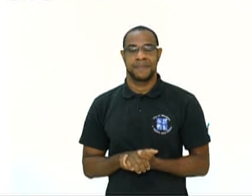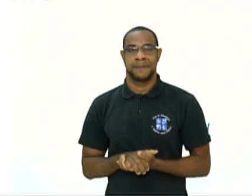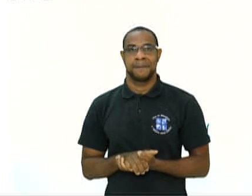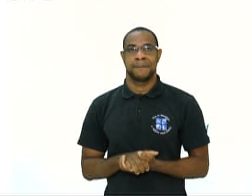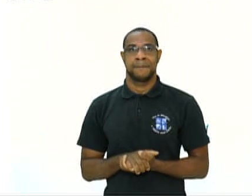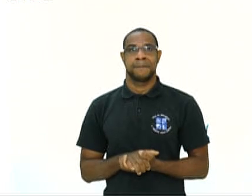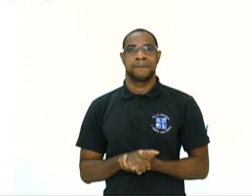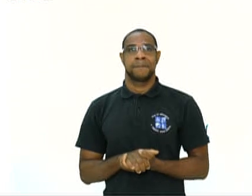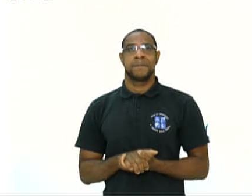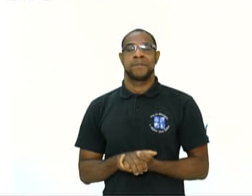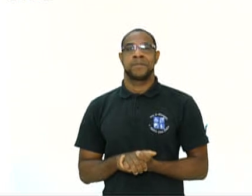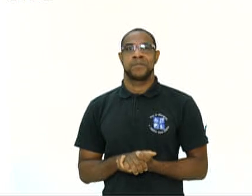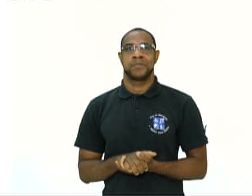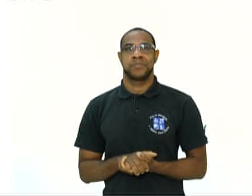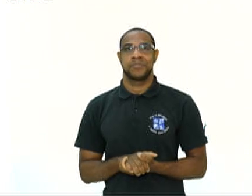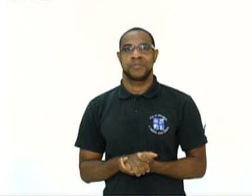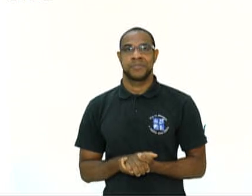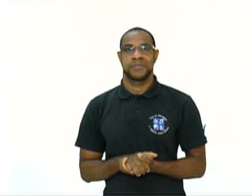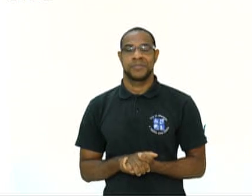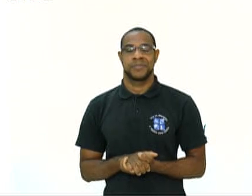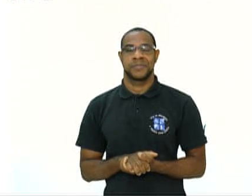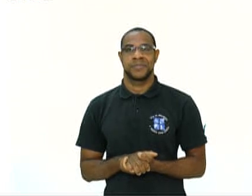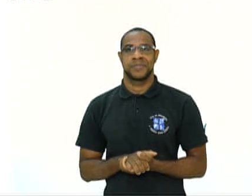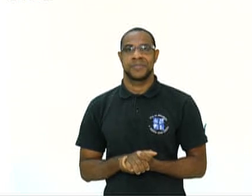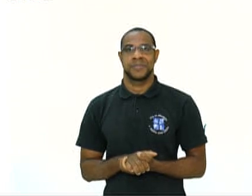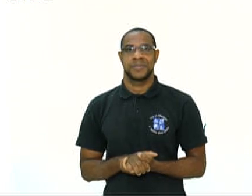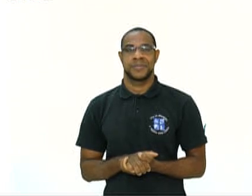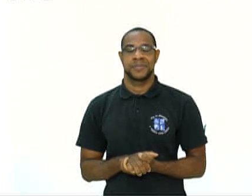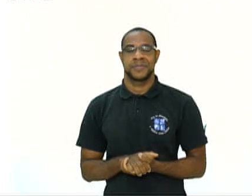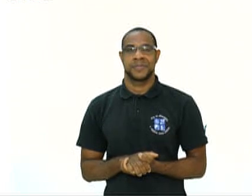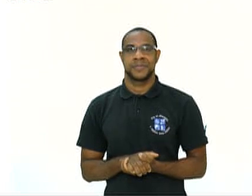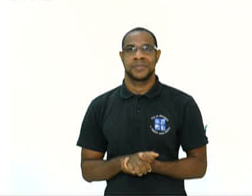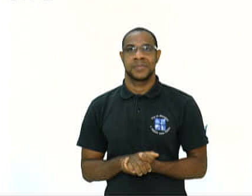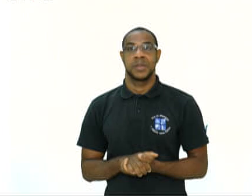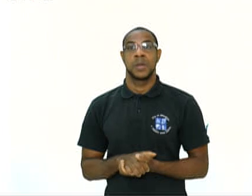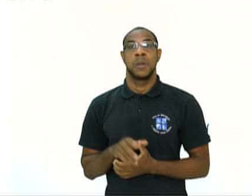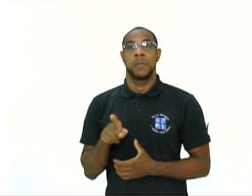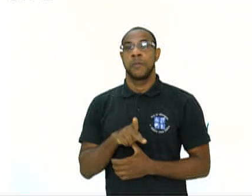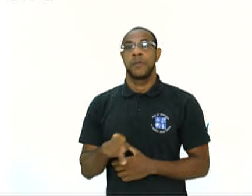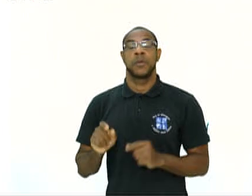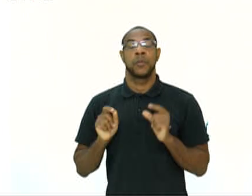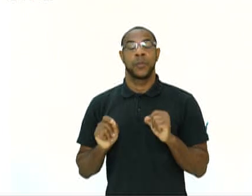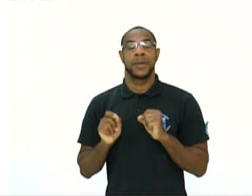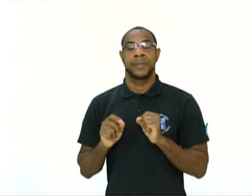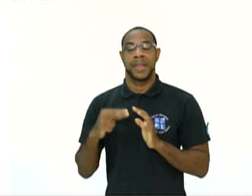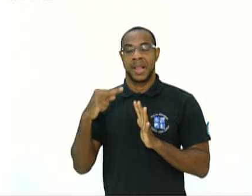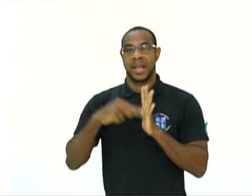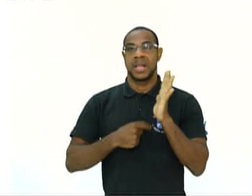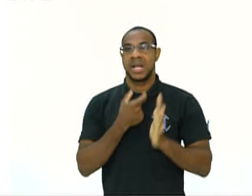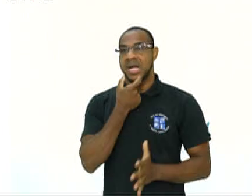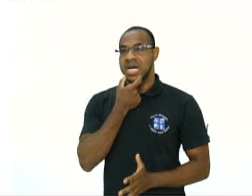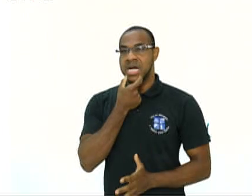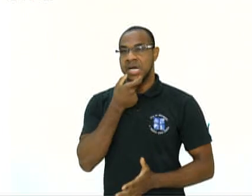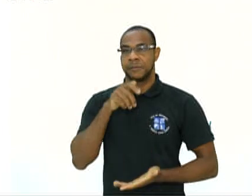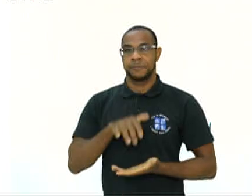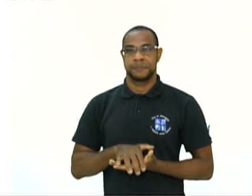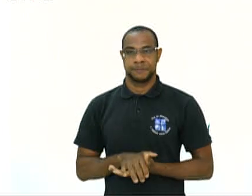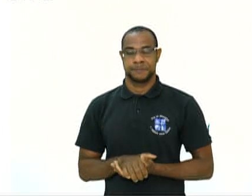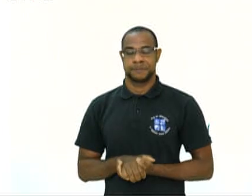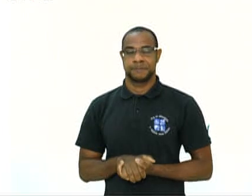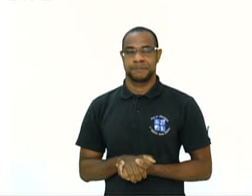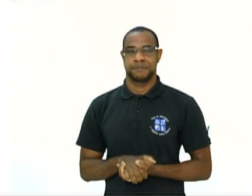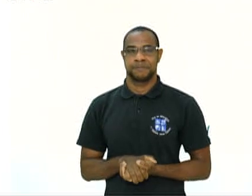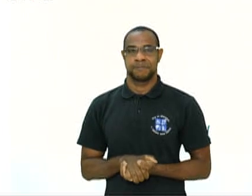Negro, she is the one of the first black actress in dramatic theater in Brazil and one of the first